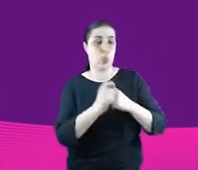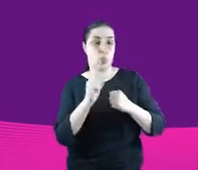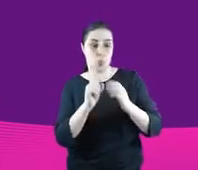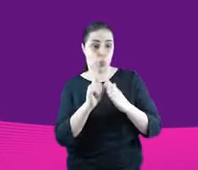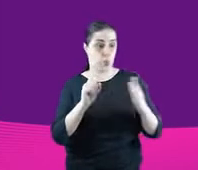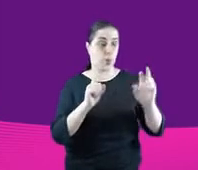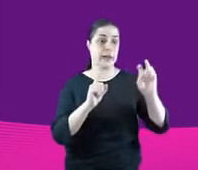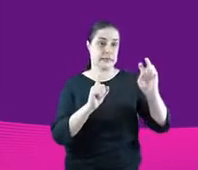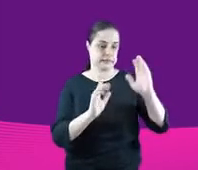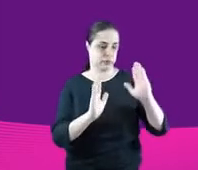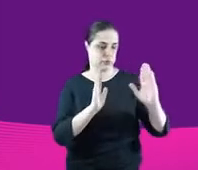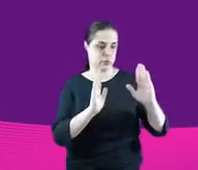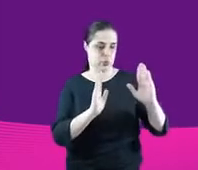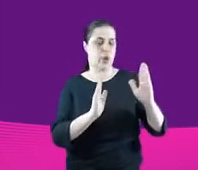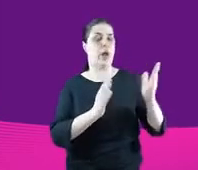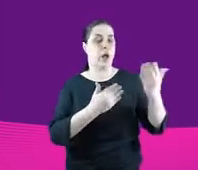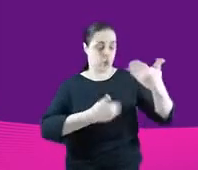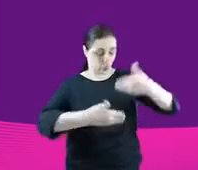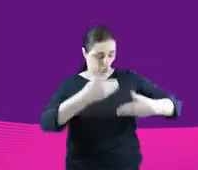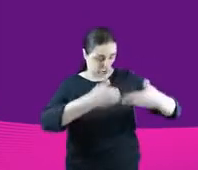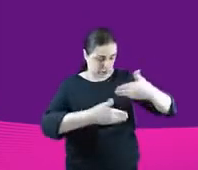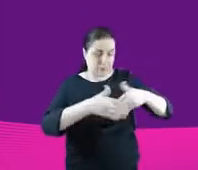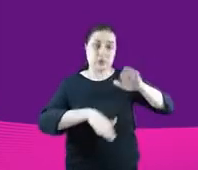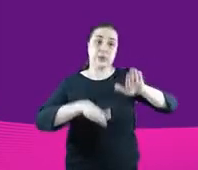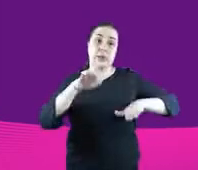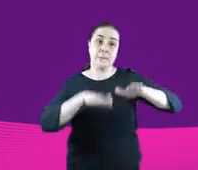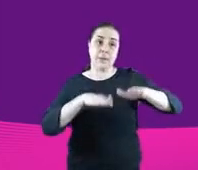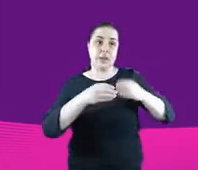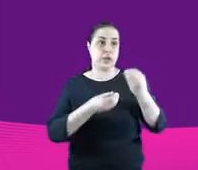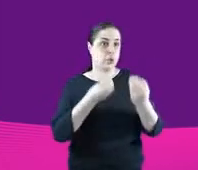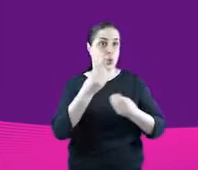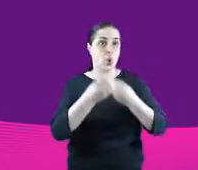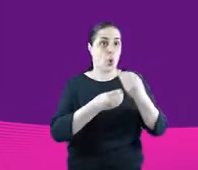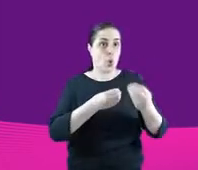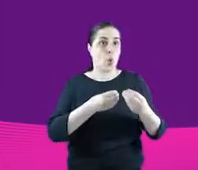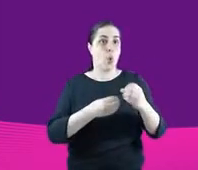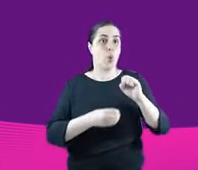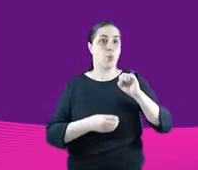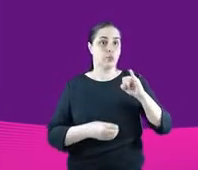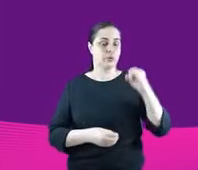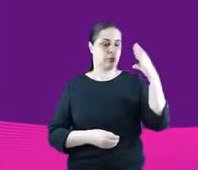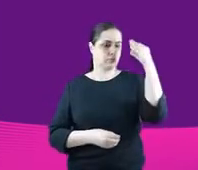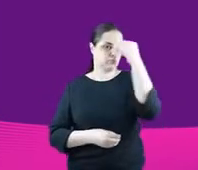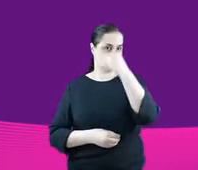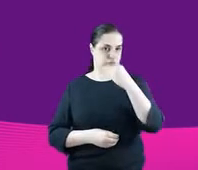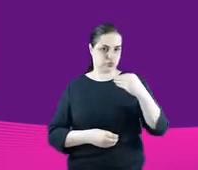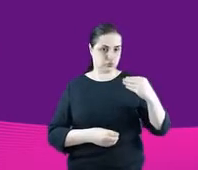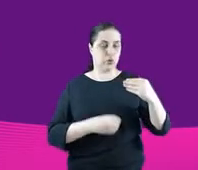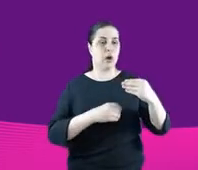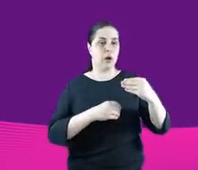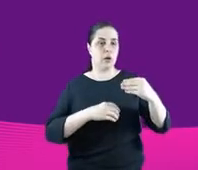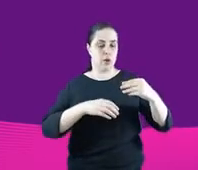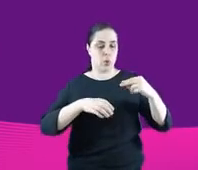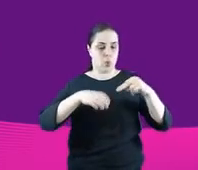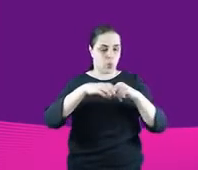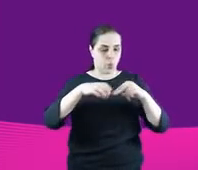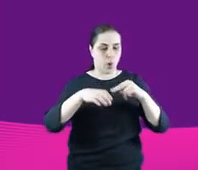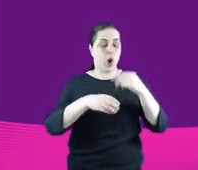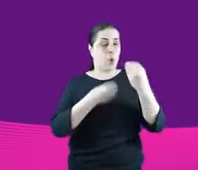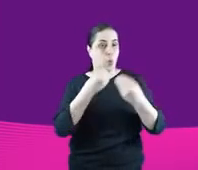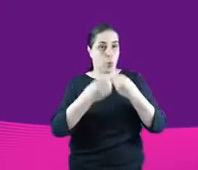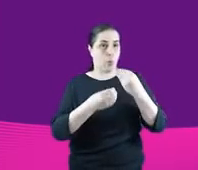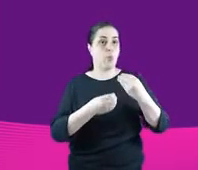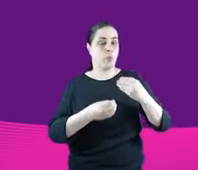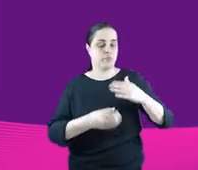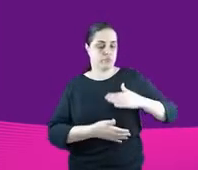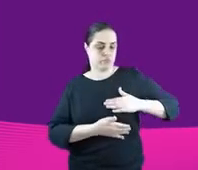do tratamento, da radioterapia, existe uma possibilidade de tumores sólidos, os sarcomas são os tumores